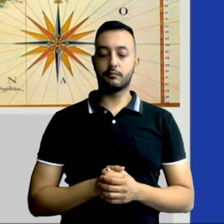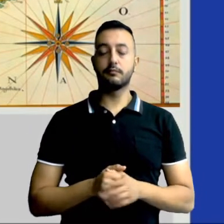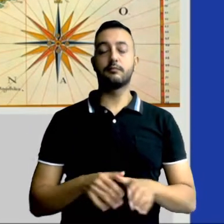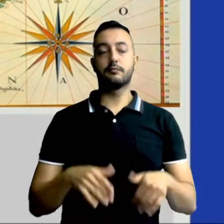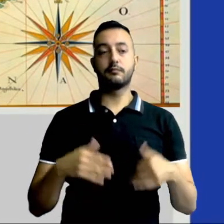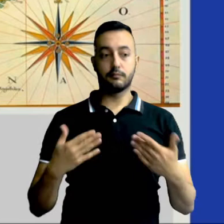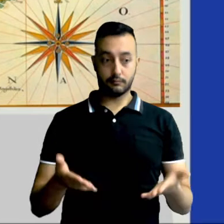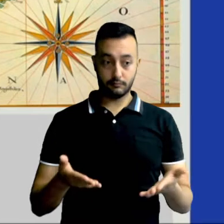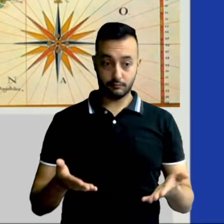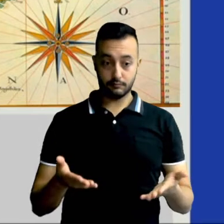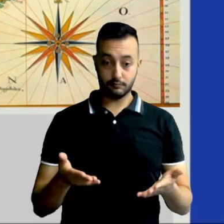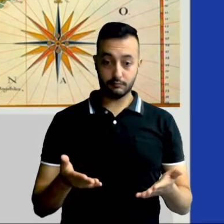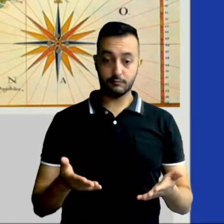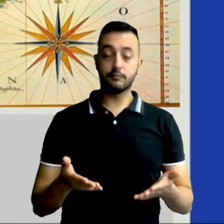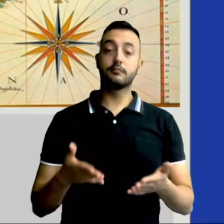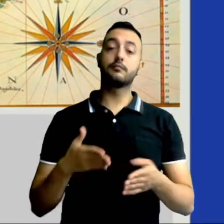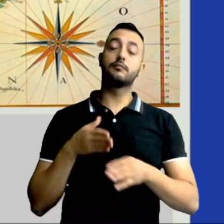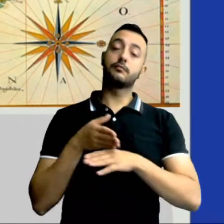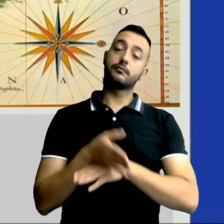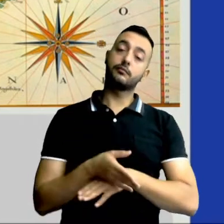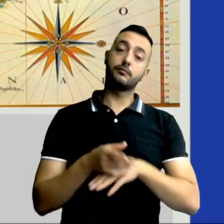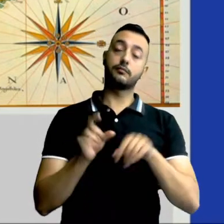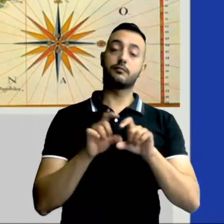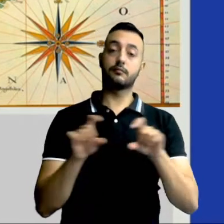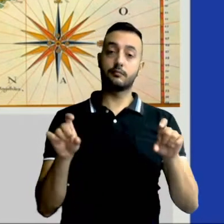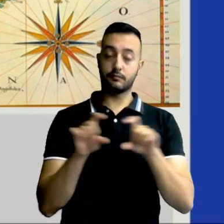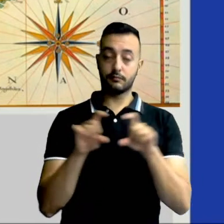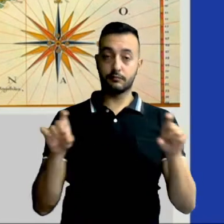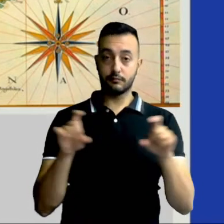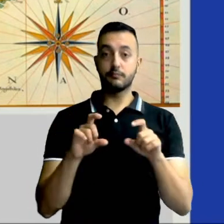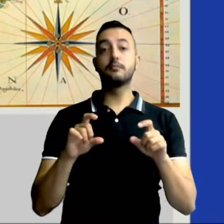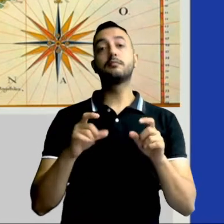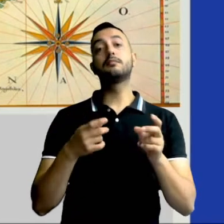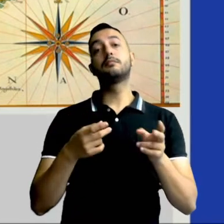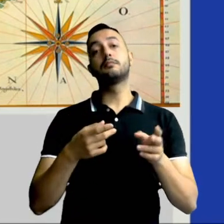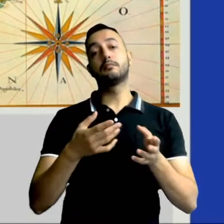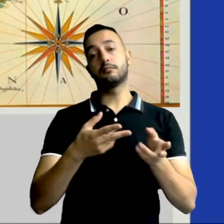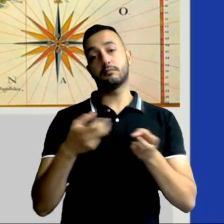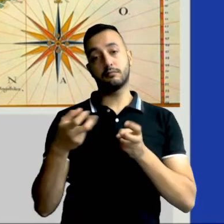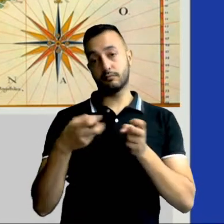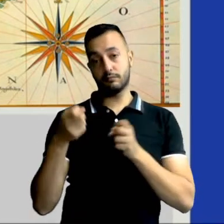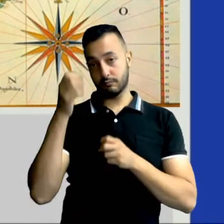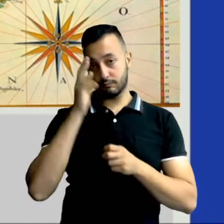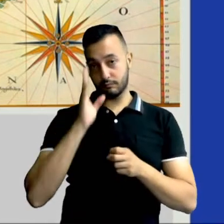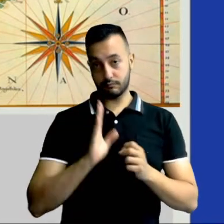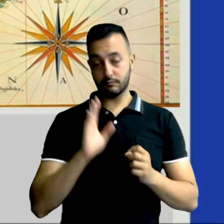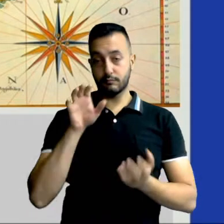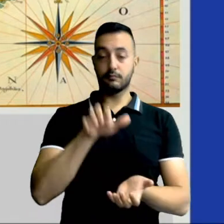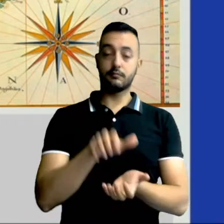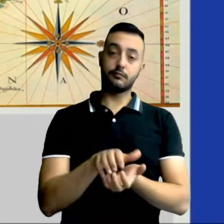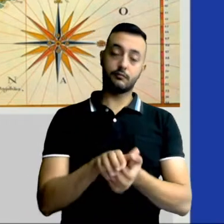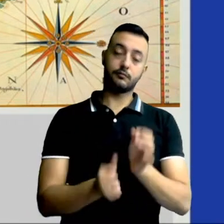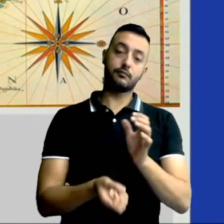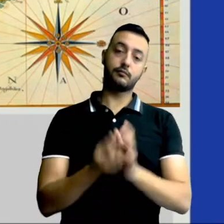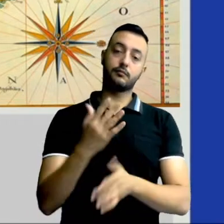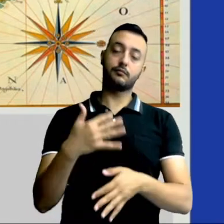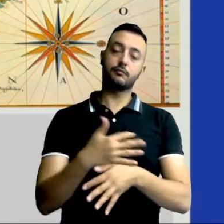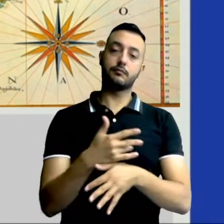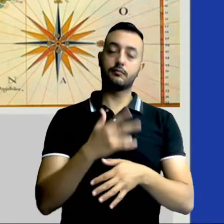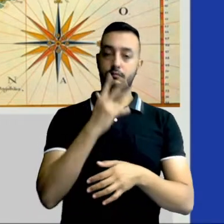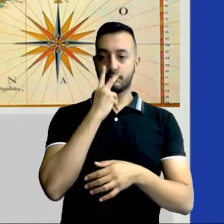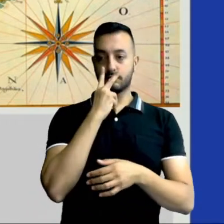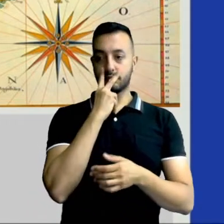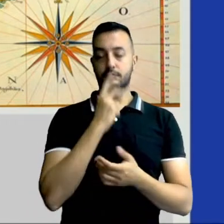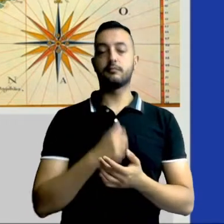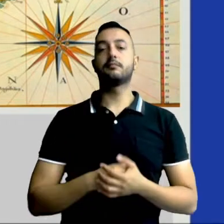bom então a gente está no trecho colonização do Brasil de Pernambuco e fundação da nossa cidade